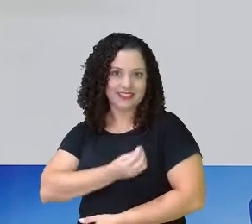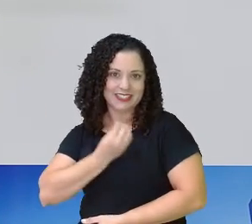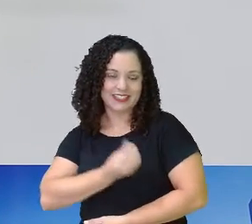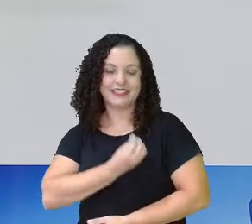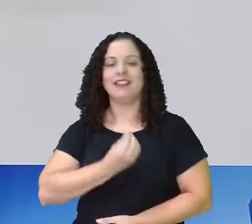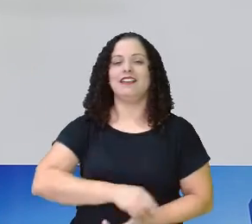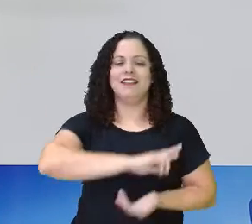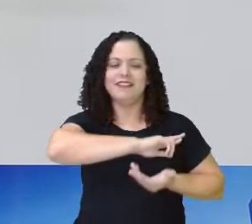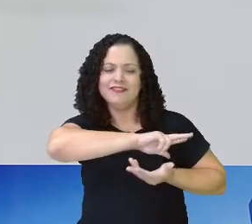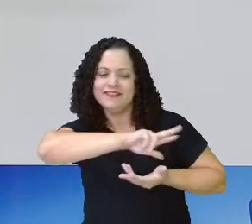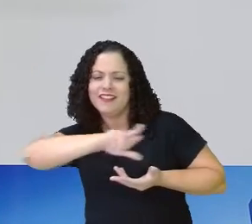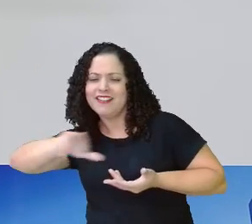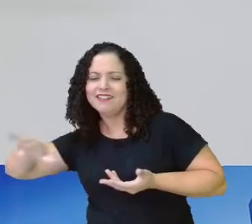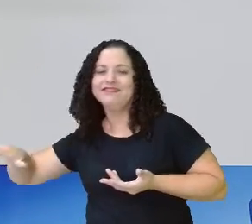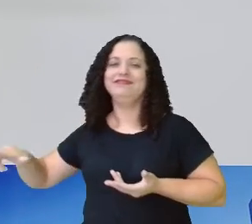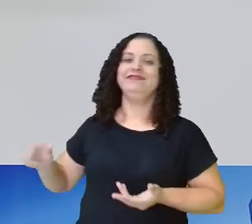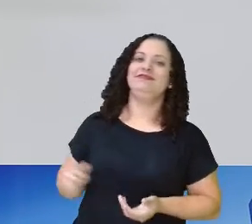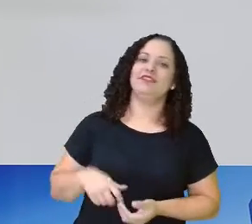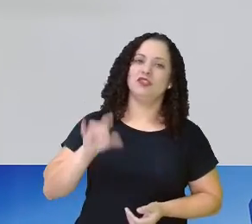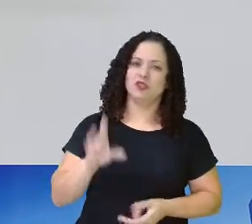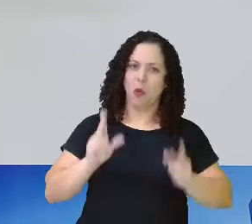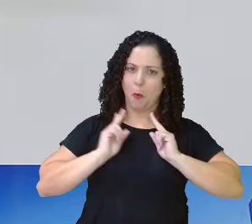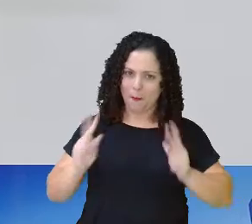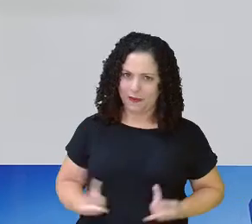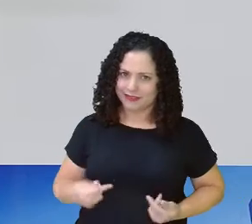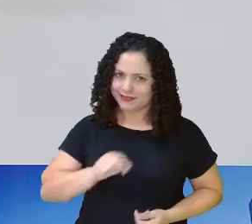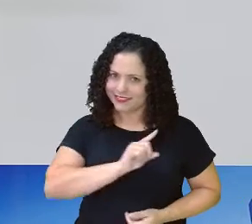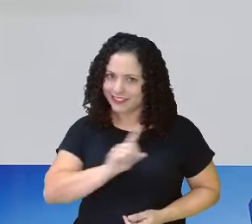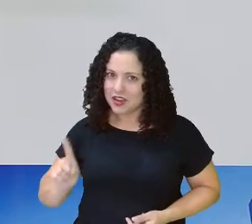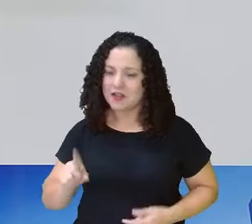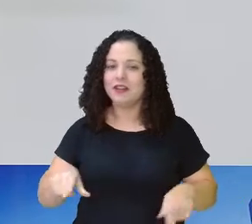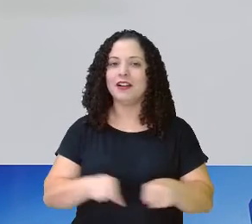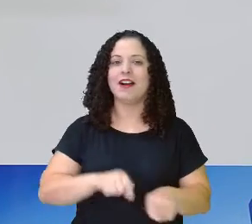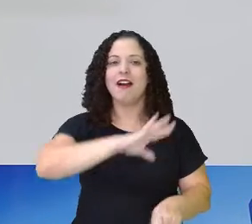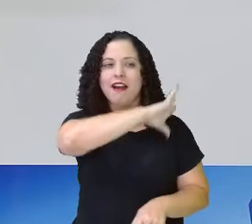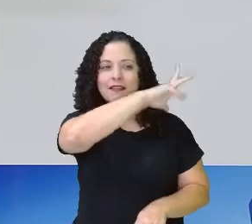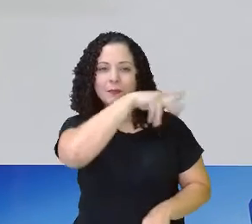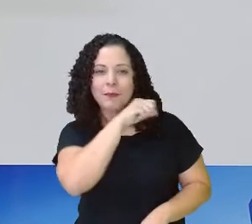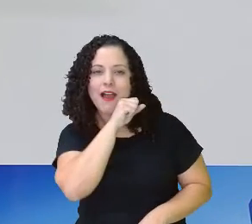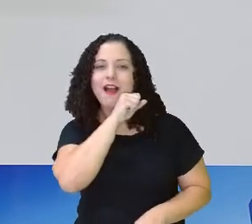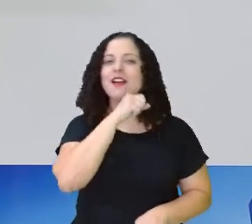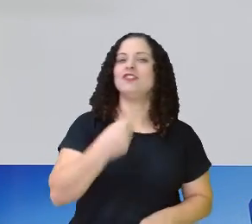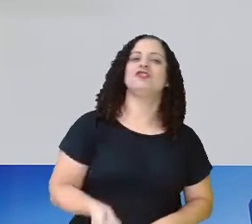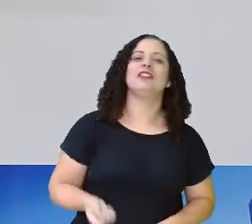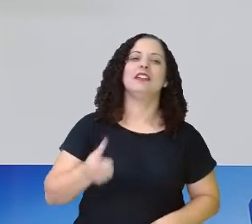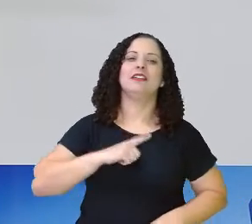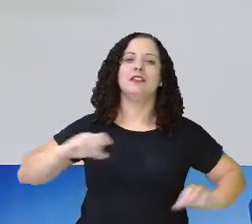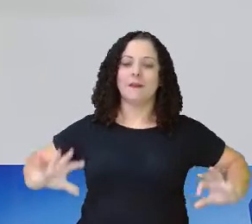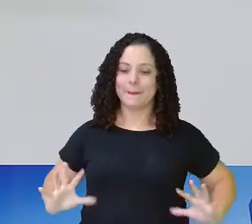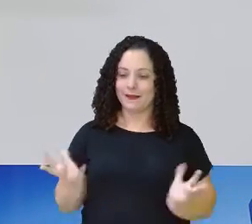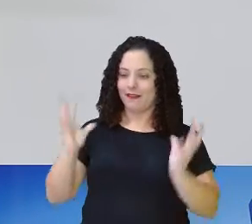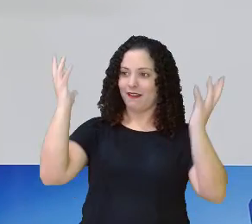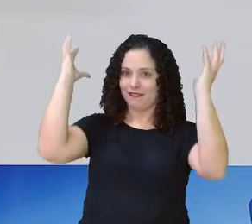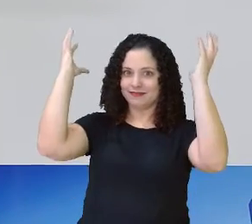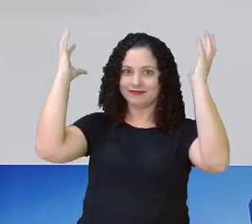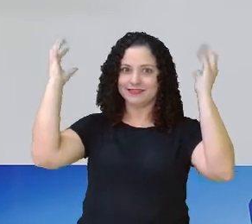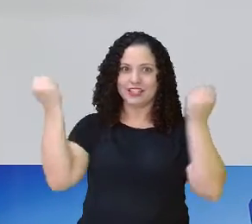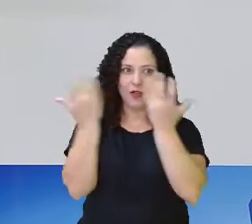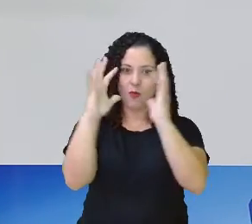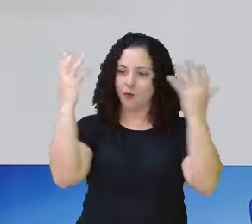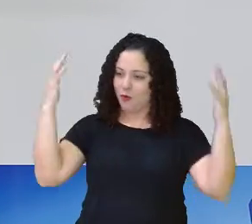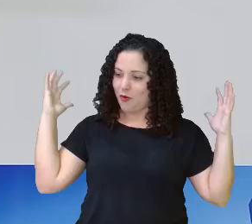diversas possibilidades, não só a vida humana, mas também a vida dos animais, a vida dos vegetais, a vida no universo.